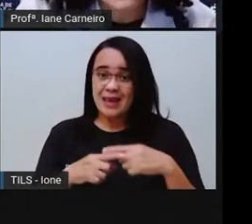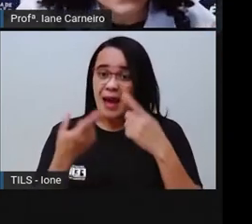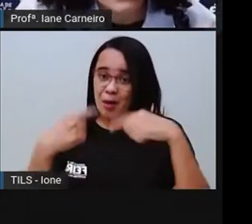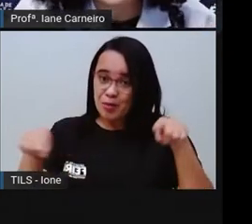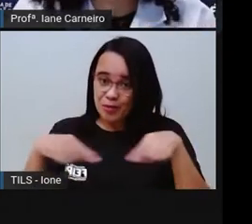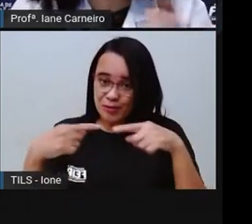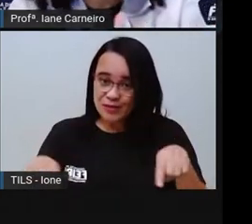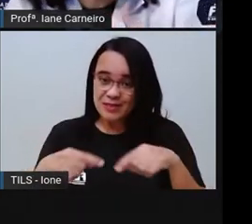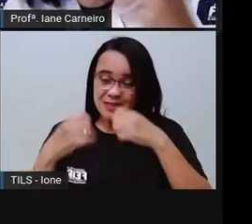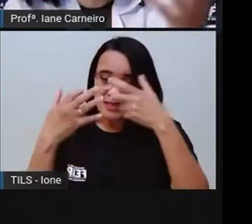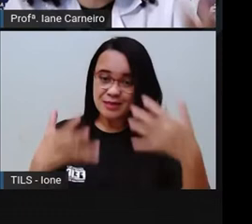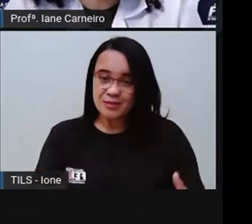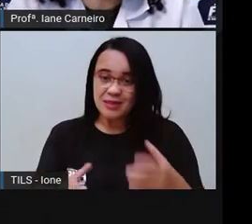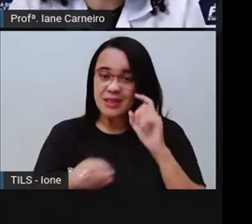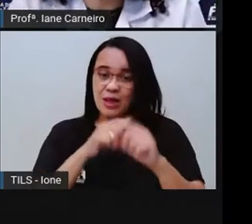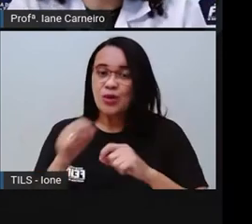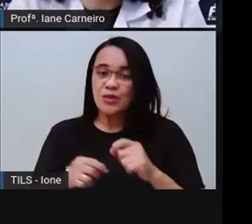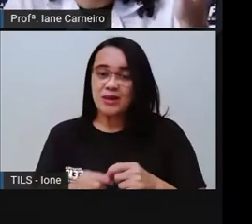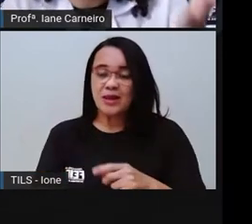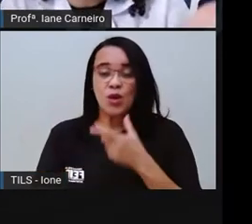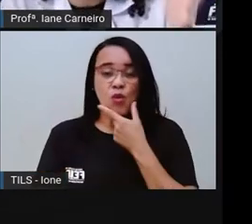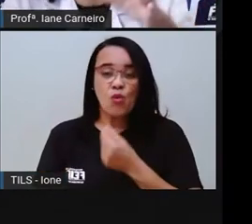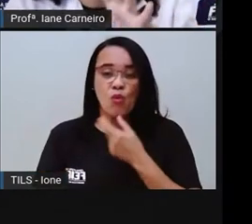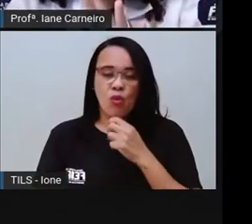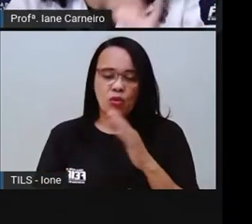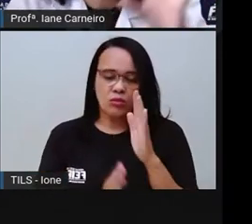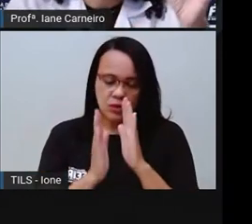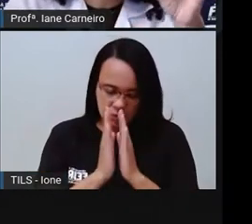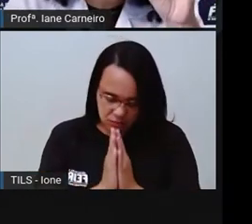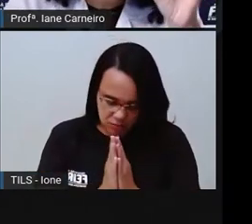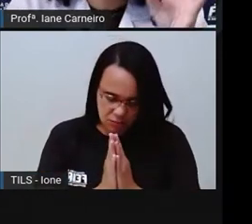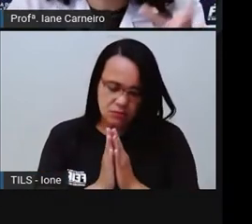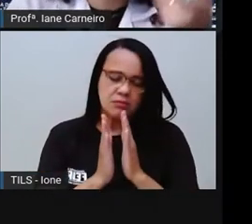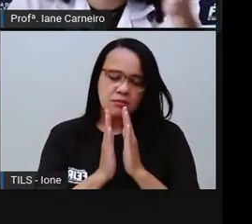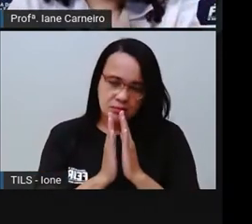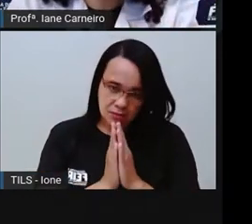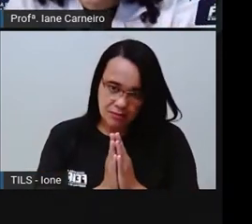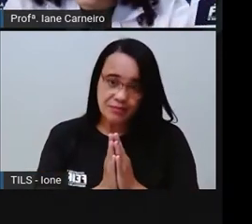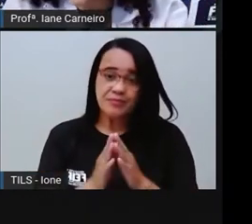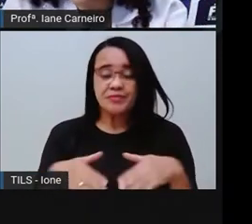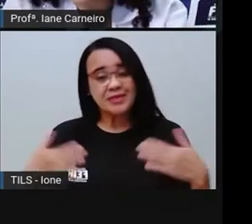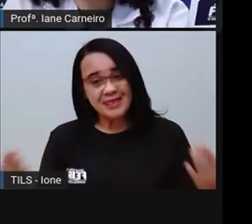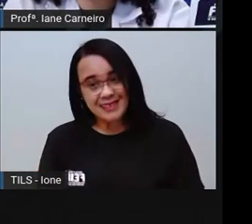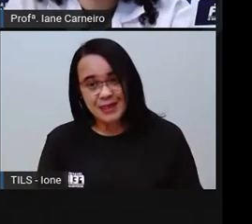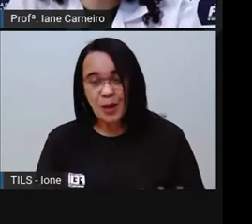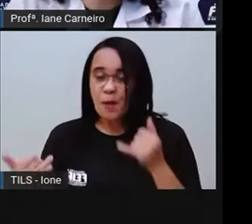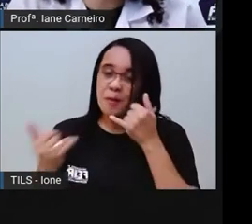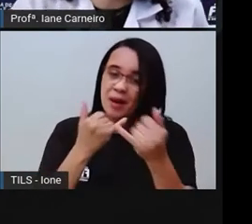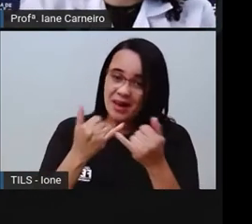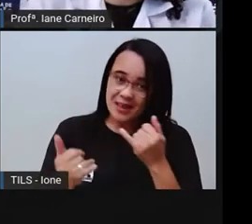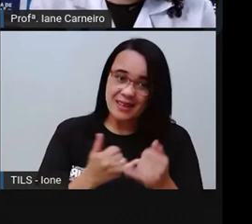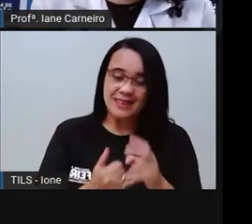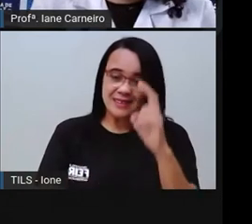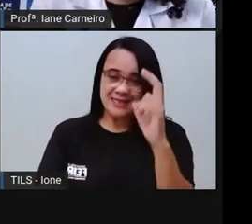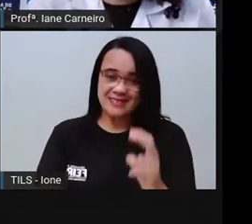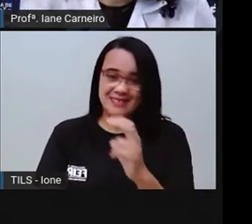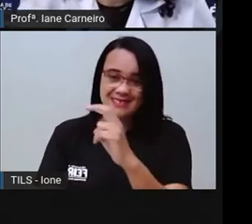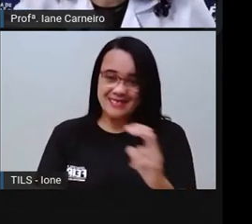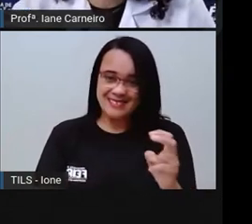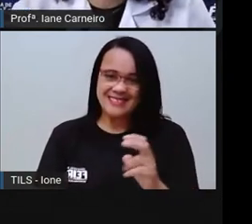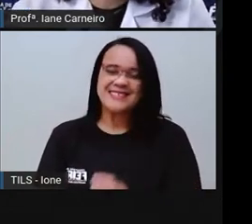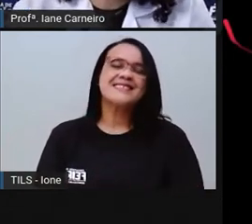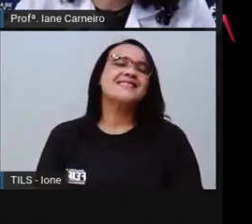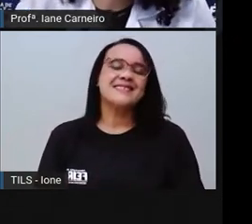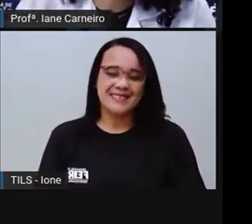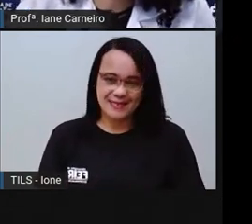missa na em padres também não resolve suas Então é coisa Fabi até colocou aqui na imagem vai mostrar para vocês certo